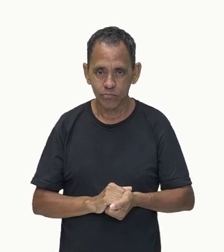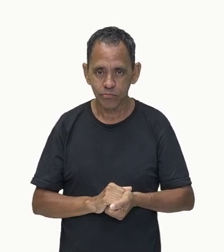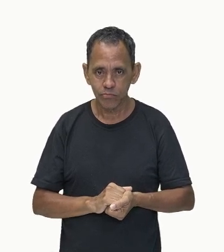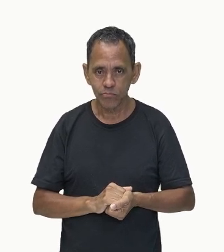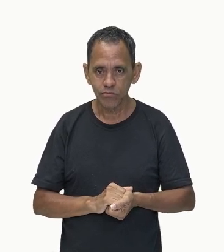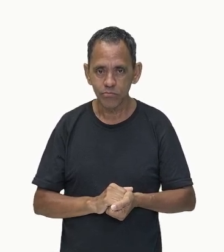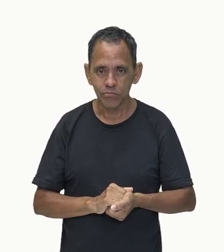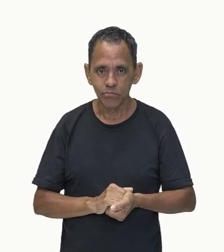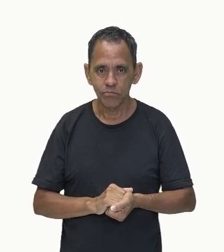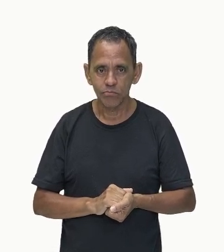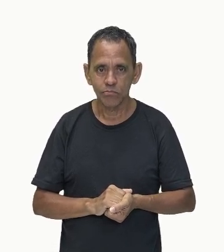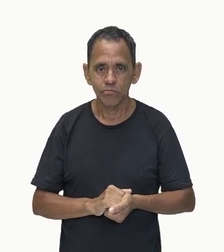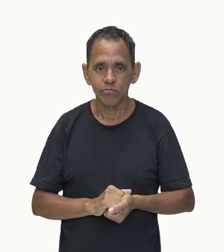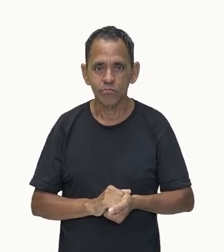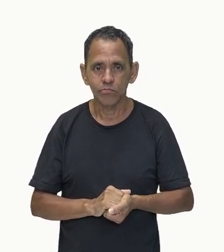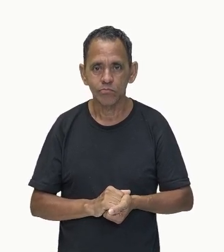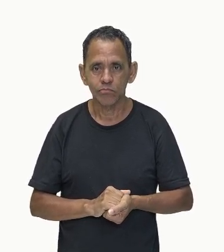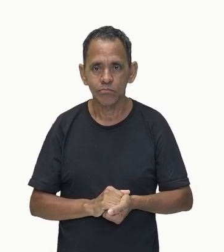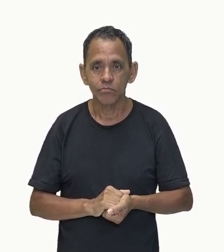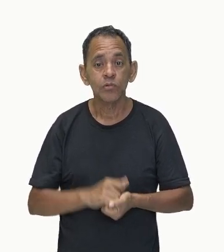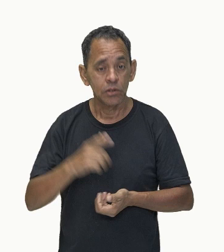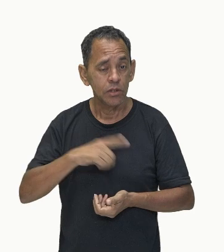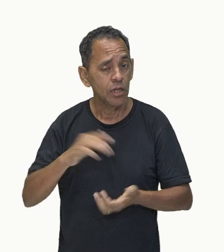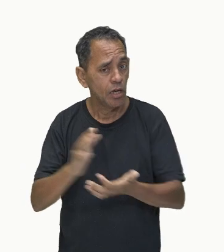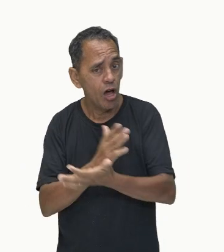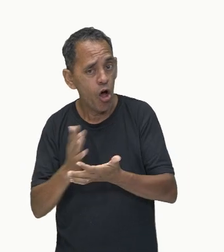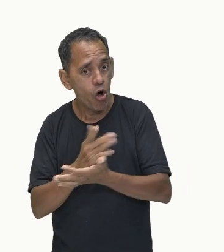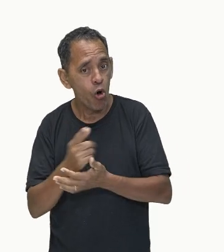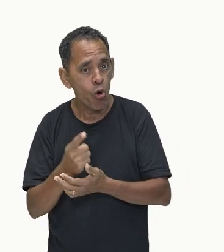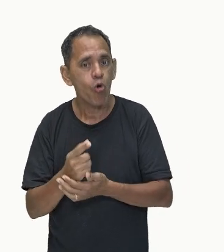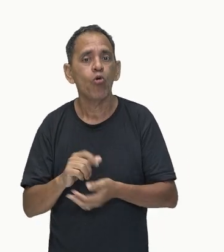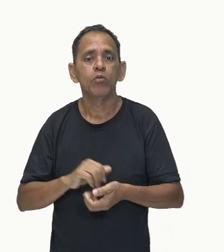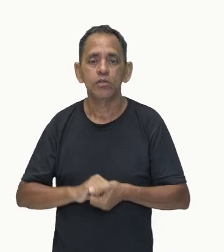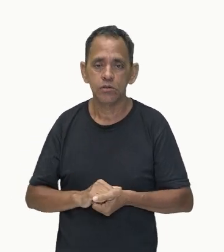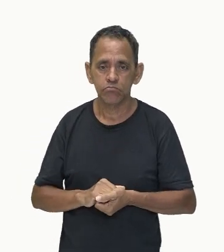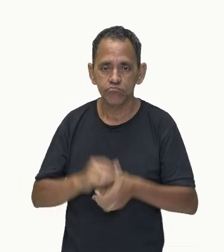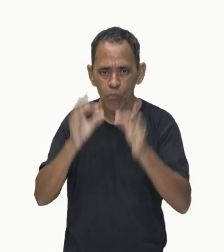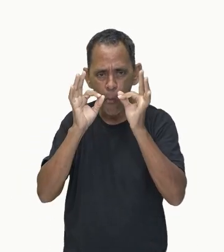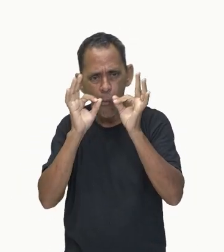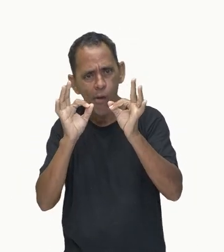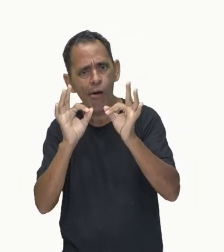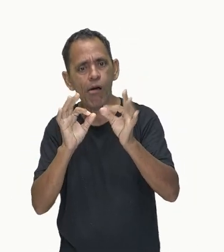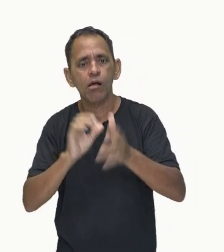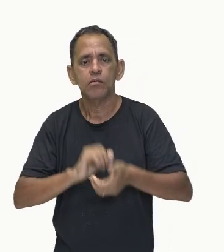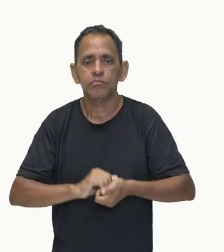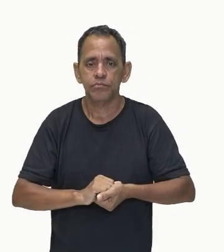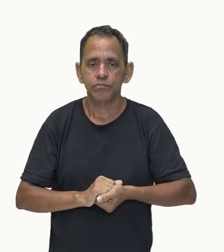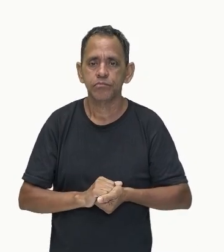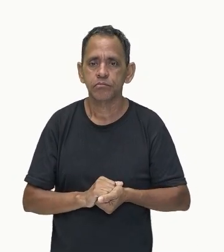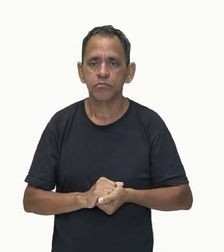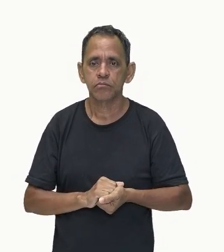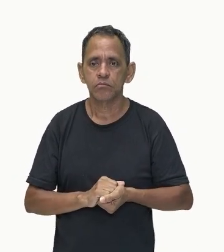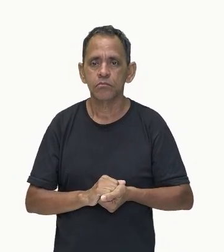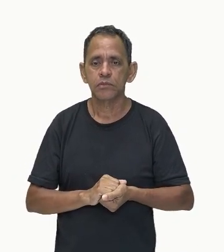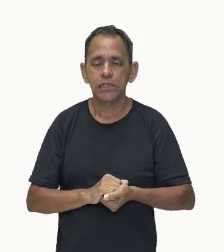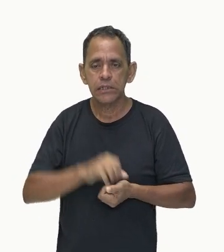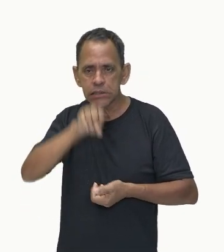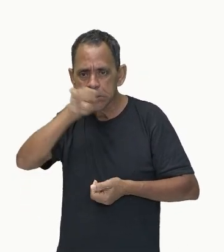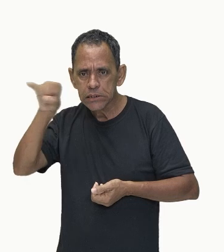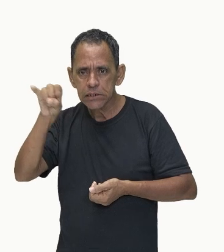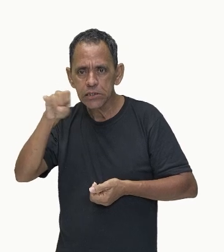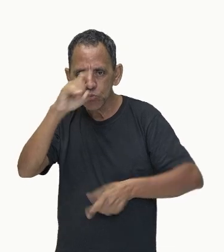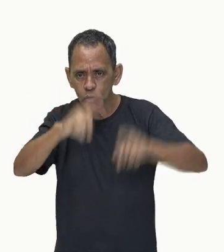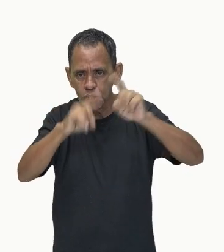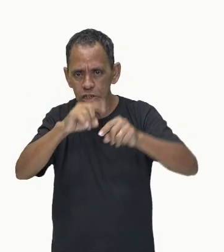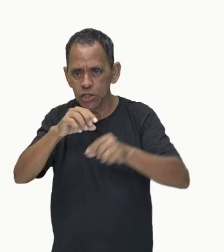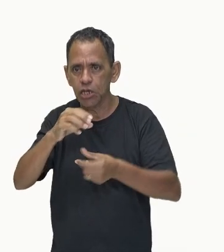Então, tem algumas observações importantes aí para essa situação. Se o corpo cai, o peso